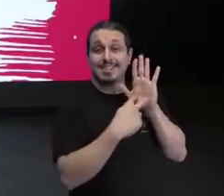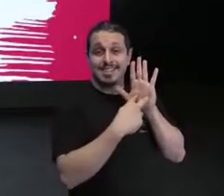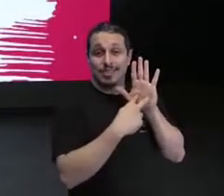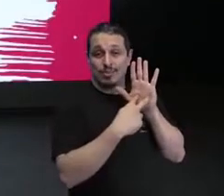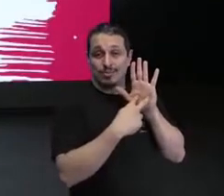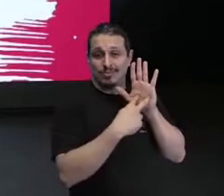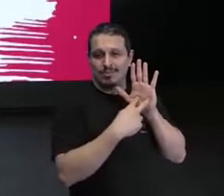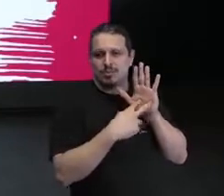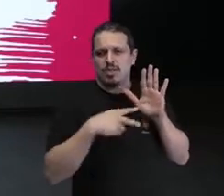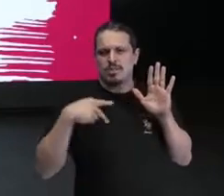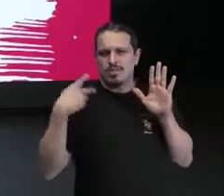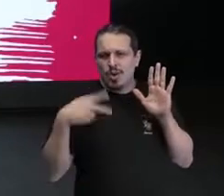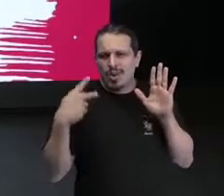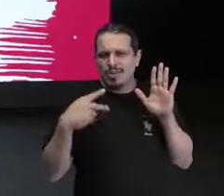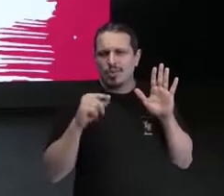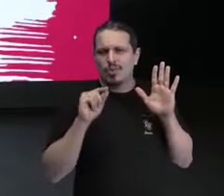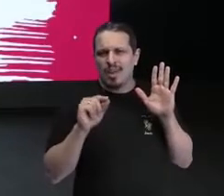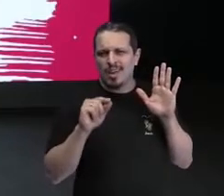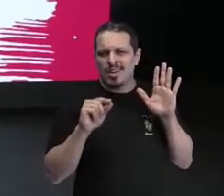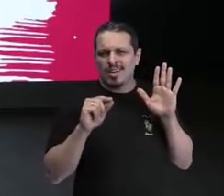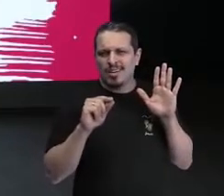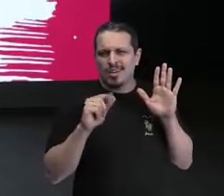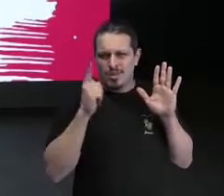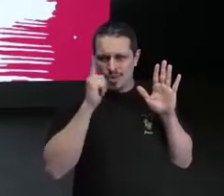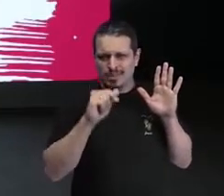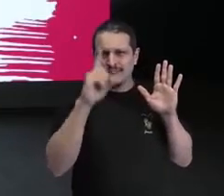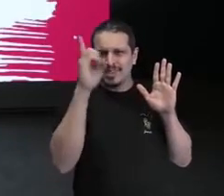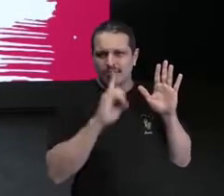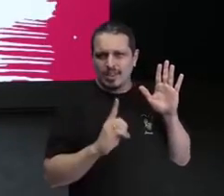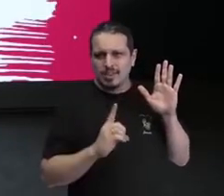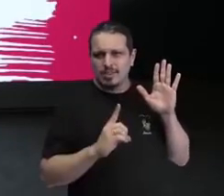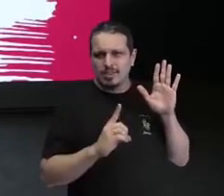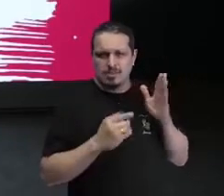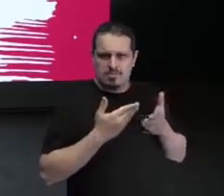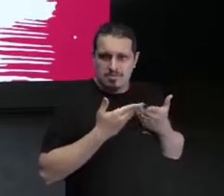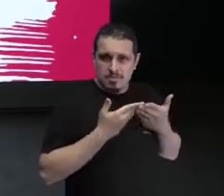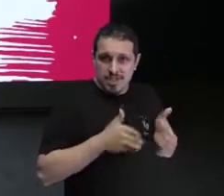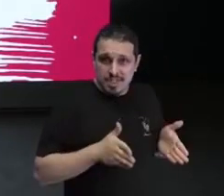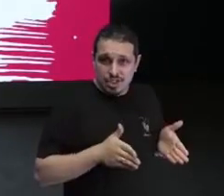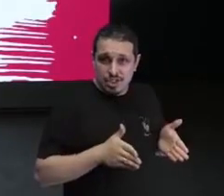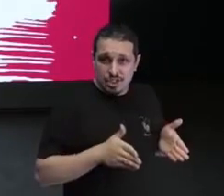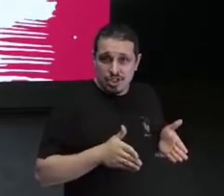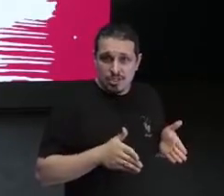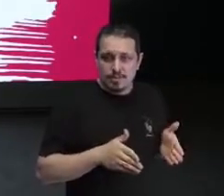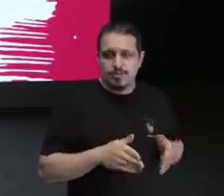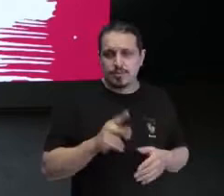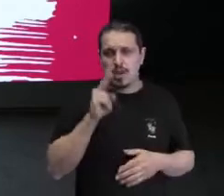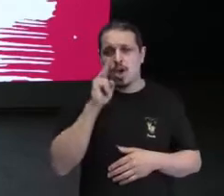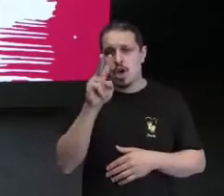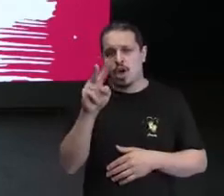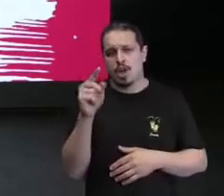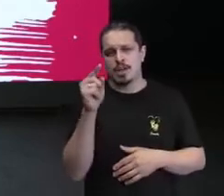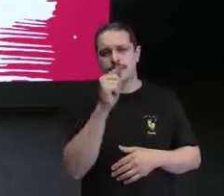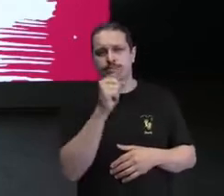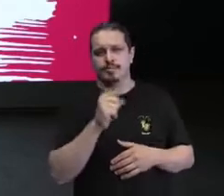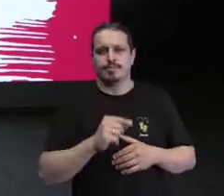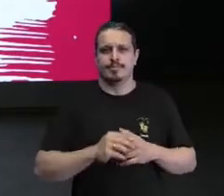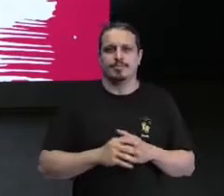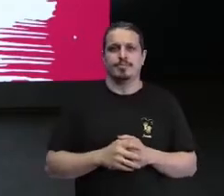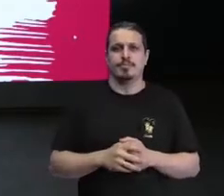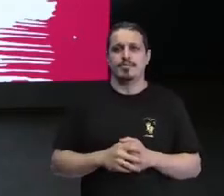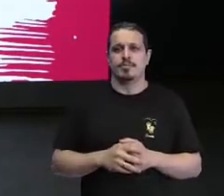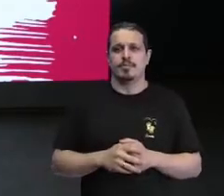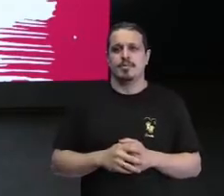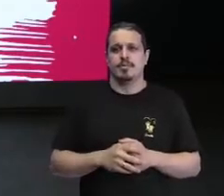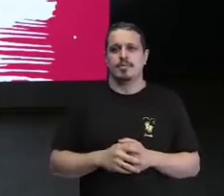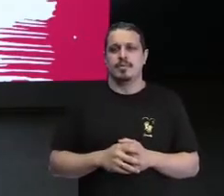direitos, e é através da política que a gente perde também. Olha isso. Tinha uma lei em Chicago,